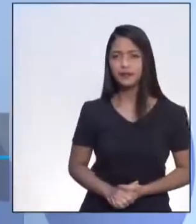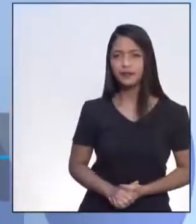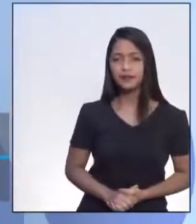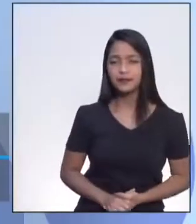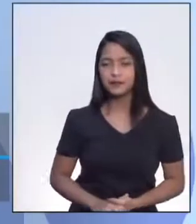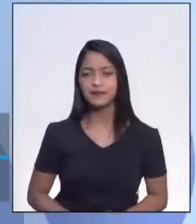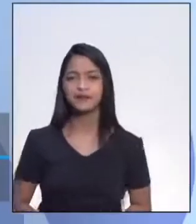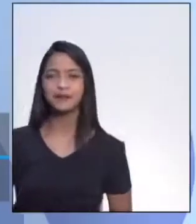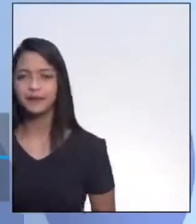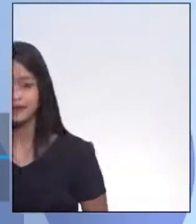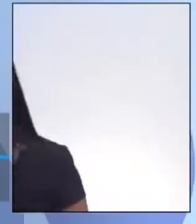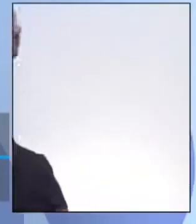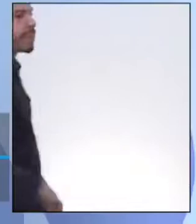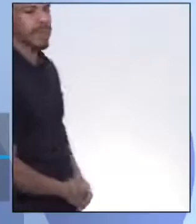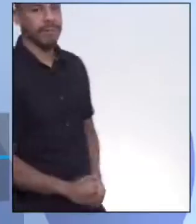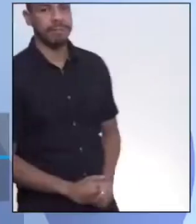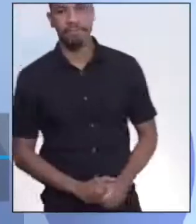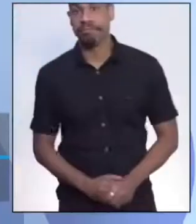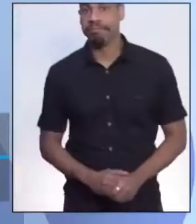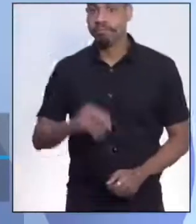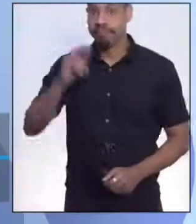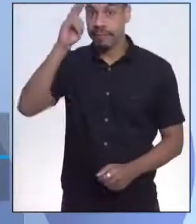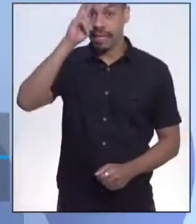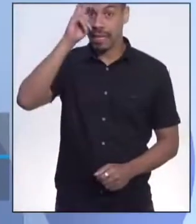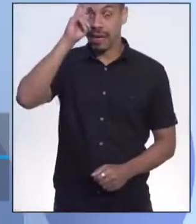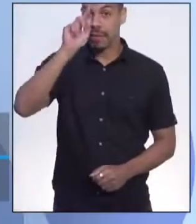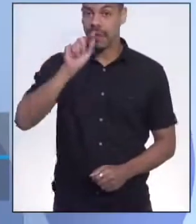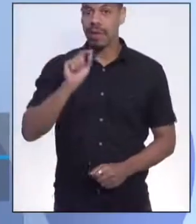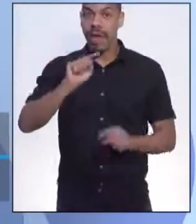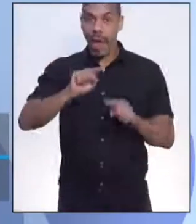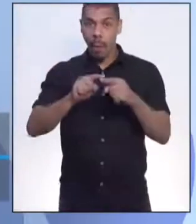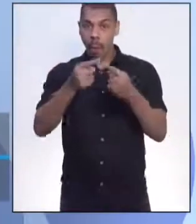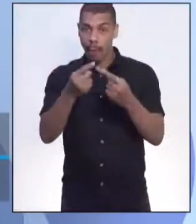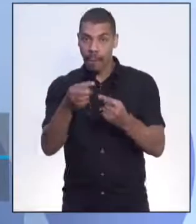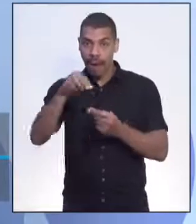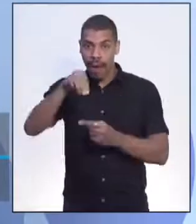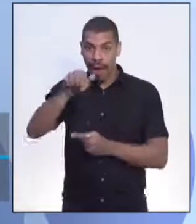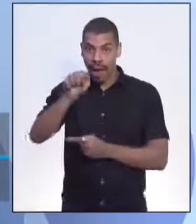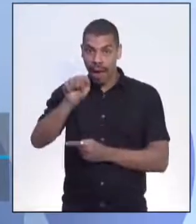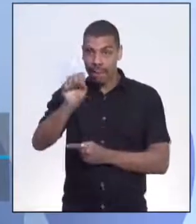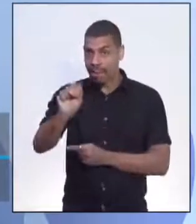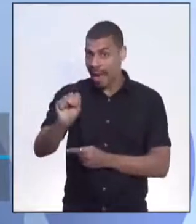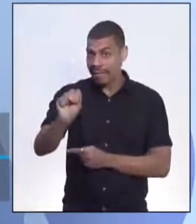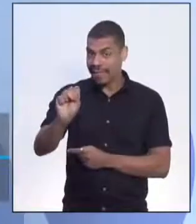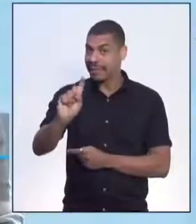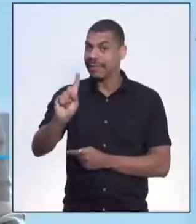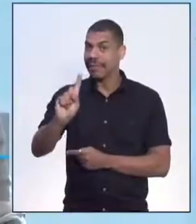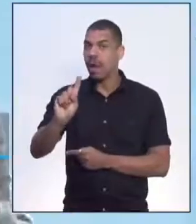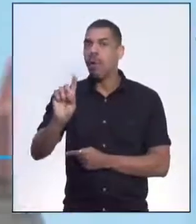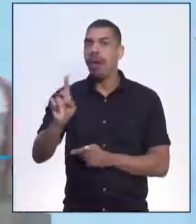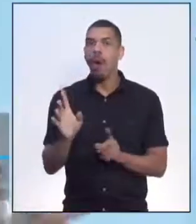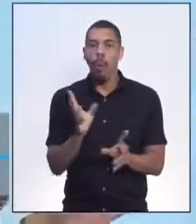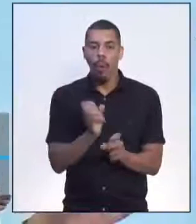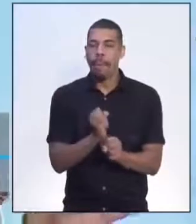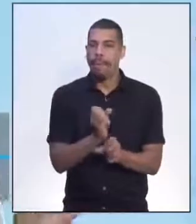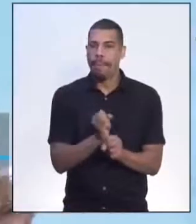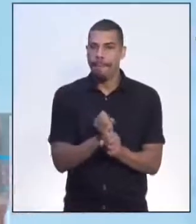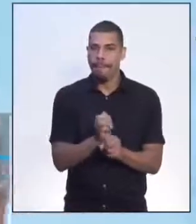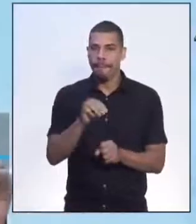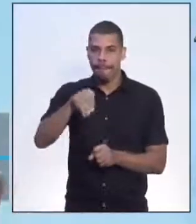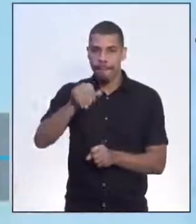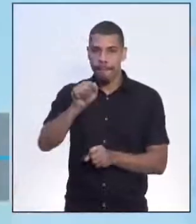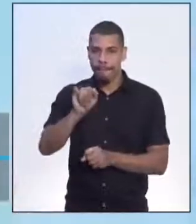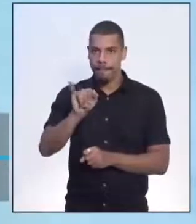com M-A-I-S, Isso, M-A-S. Né? O mais com I é de somar, né? Esse é o mas, de ideia